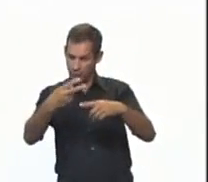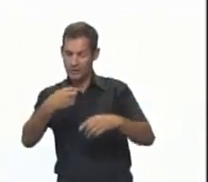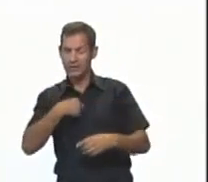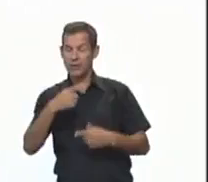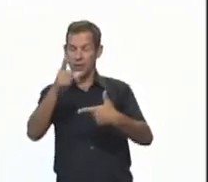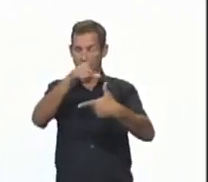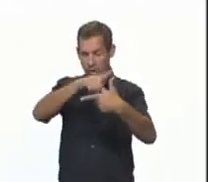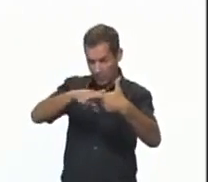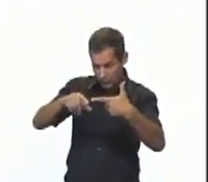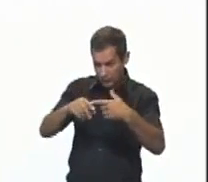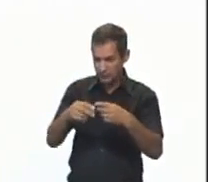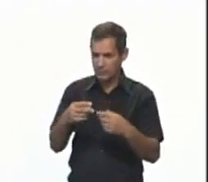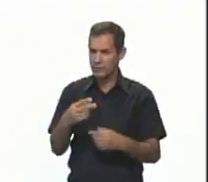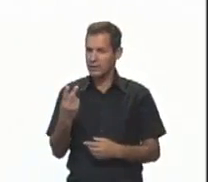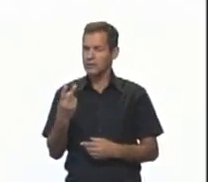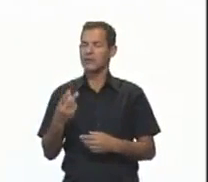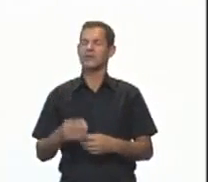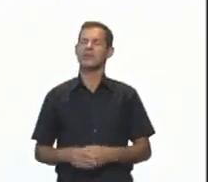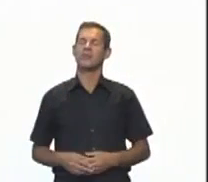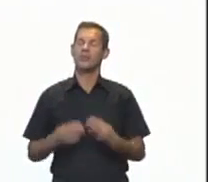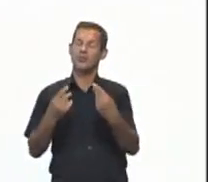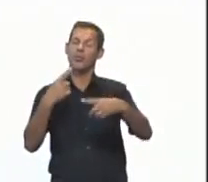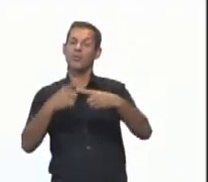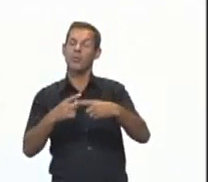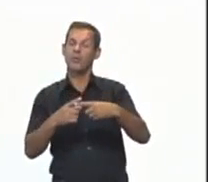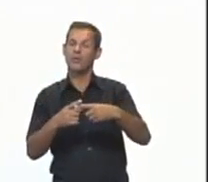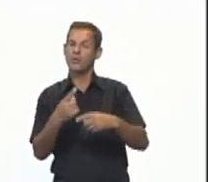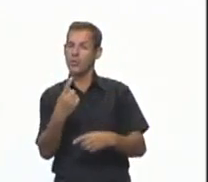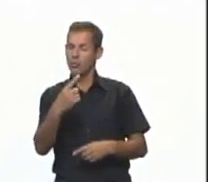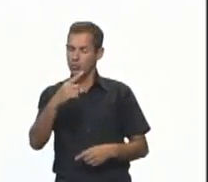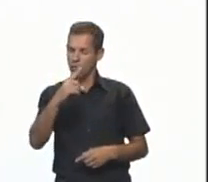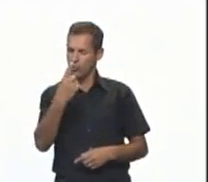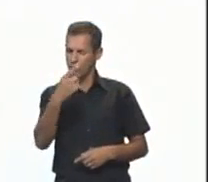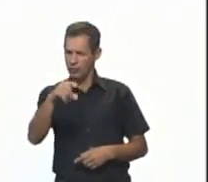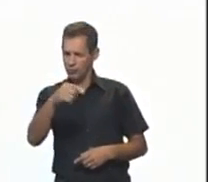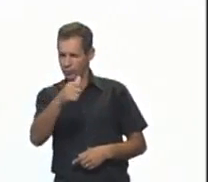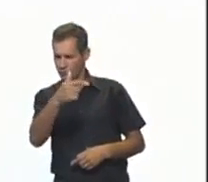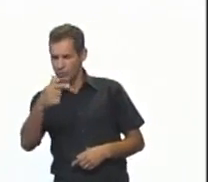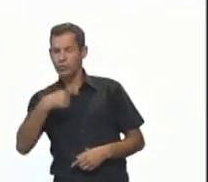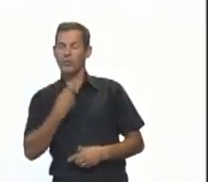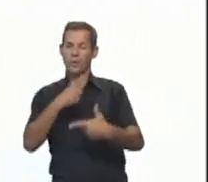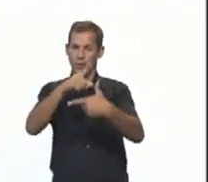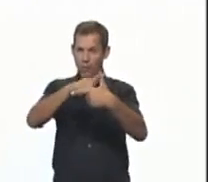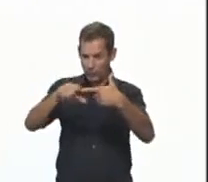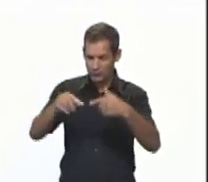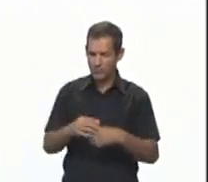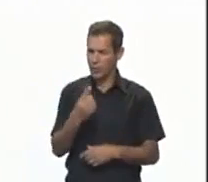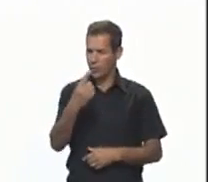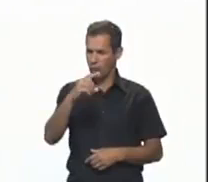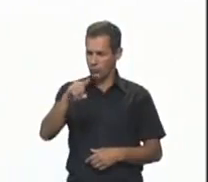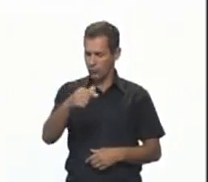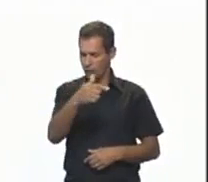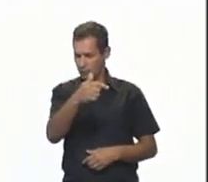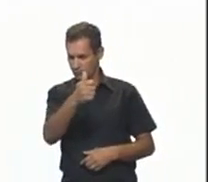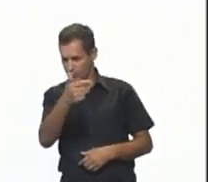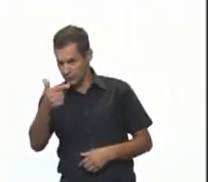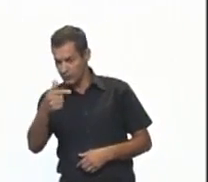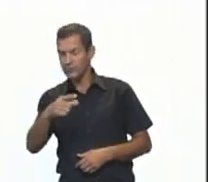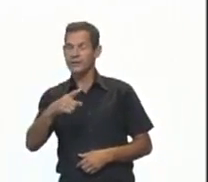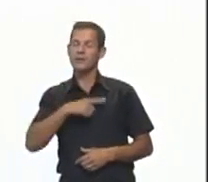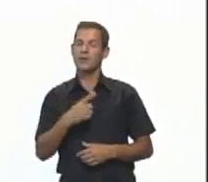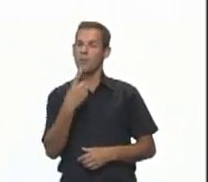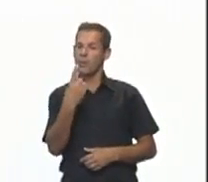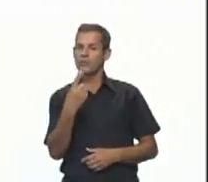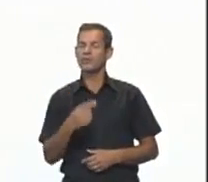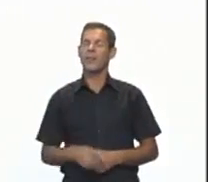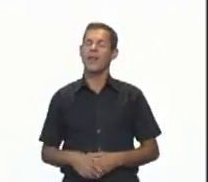eu divido de ambos os lados da igualdade por 1,12. Quando a gente divide 1,12 por 1,12, nós vamos